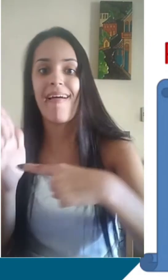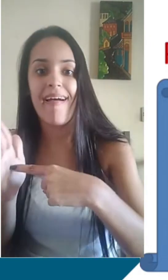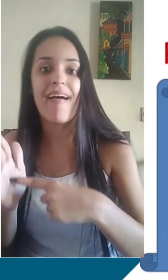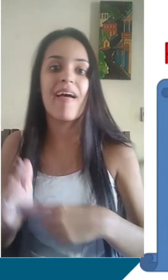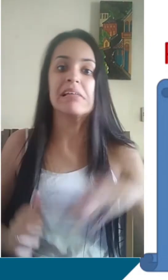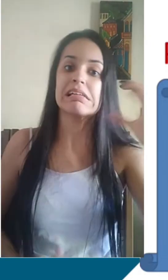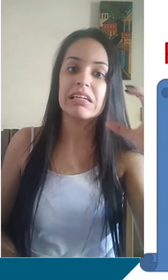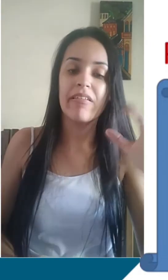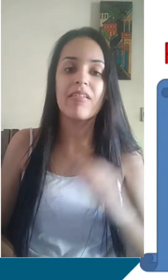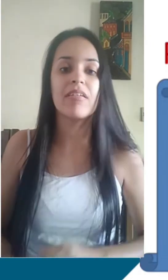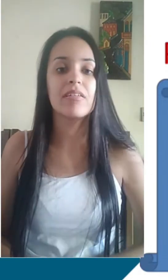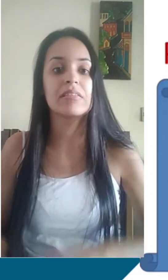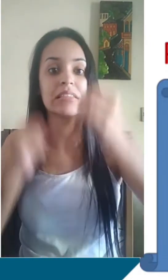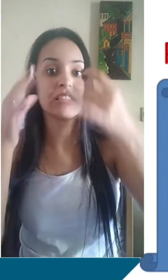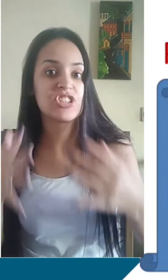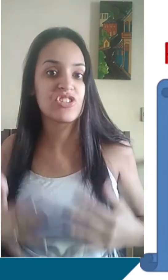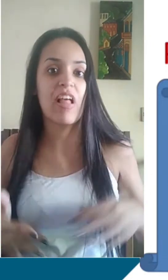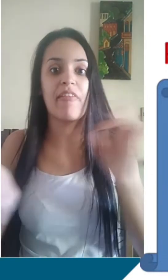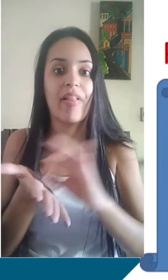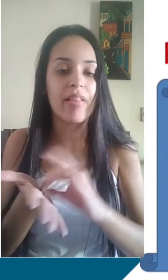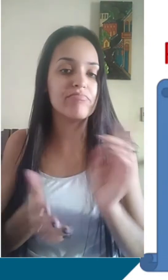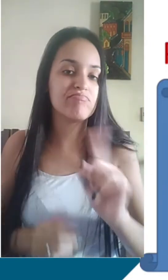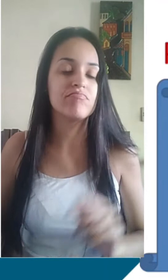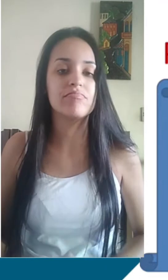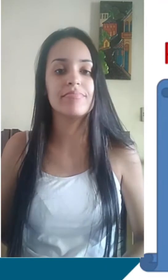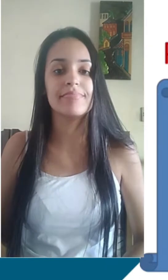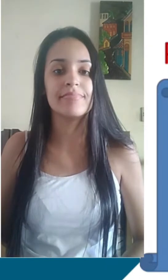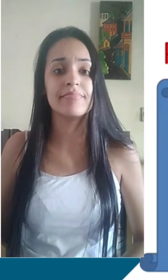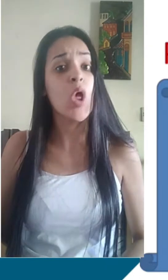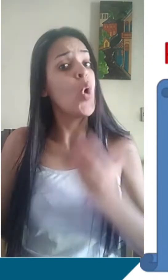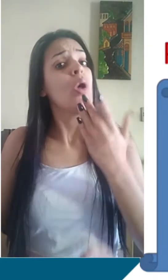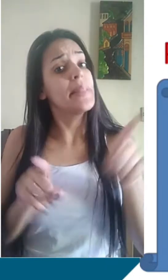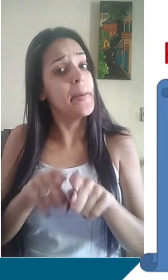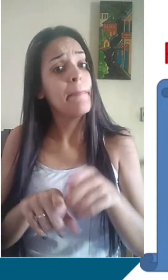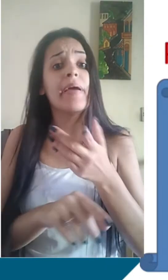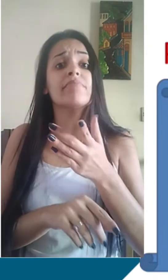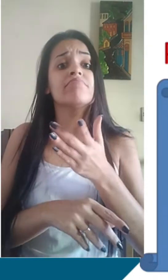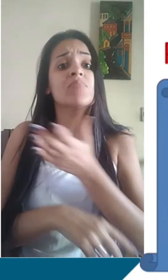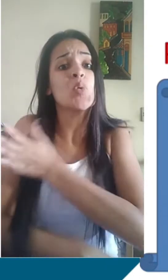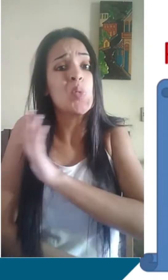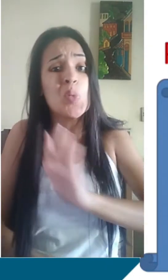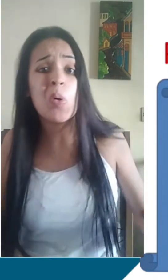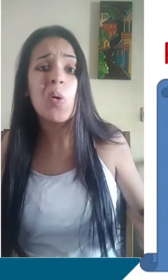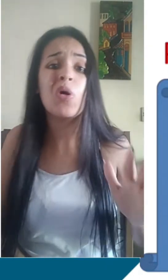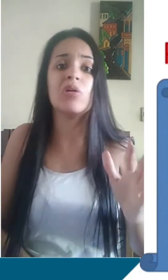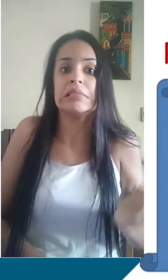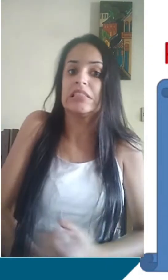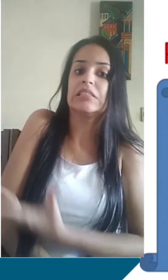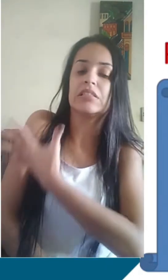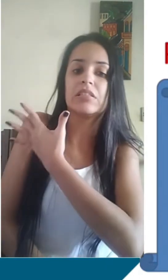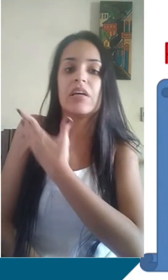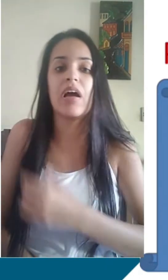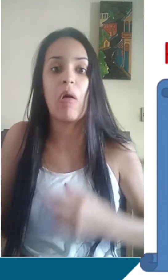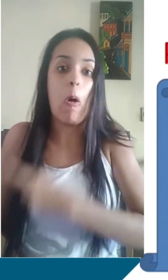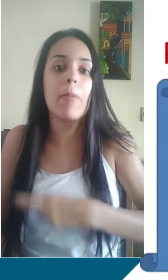cientificismo e de descrições realistas. Foge do sentimentalismo romântico, mas não exclui o subjetivismo.